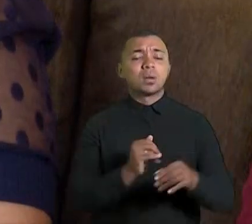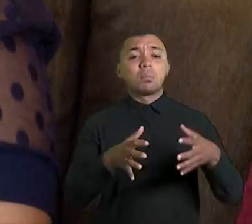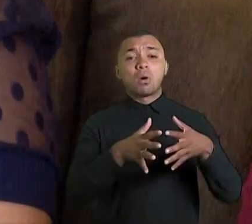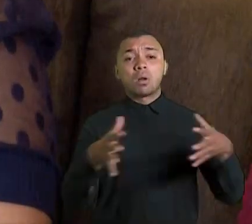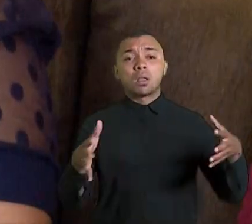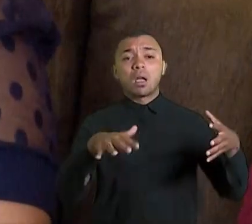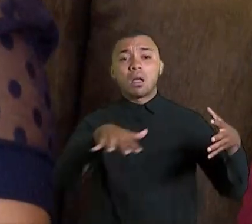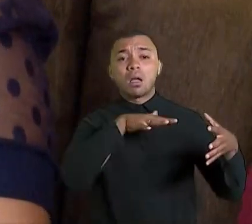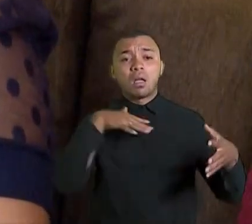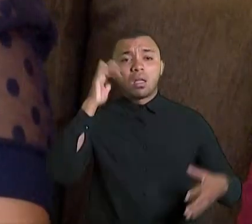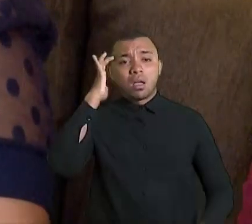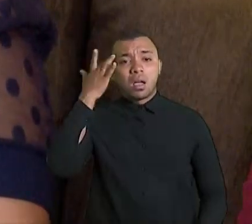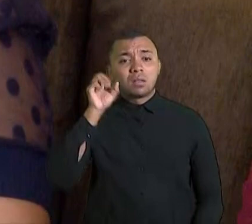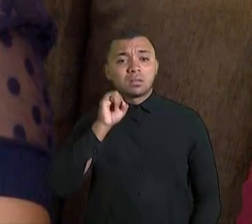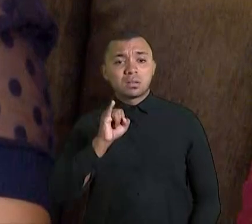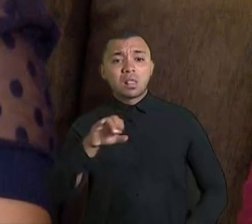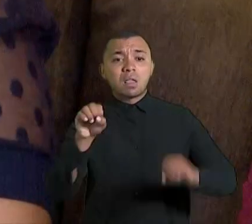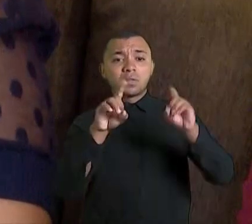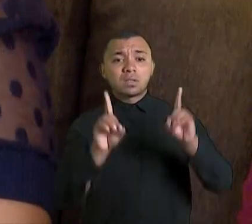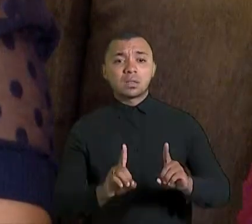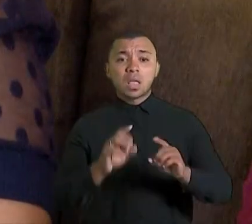e especialmente a visual,